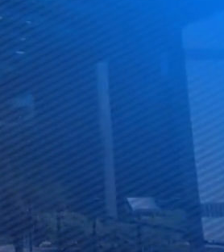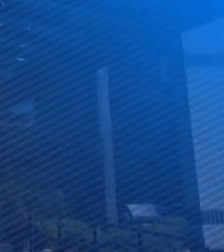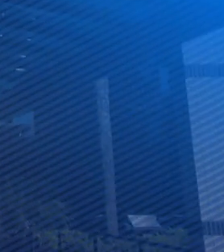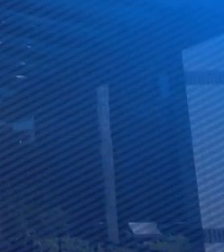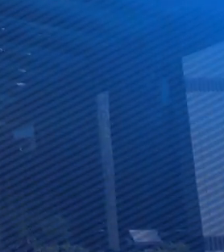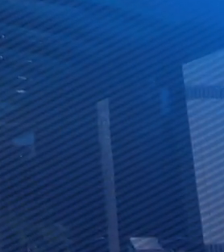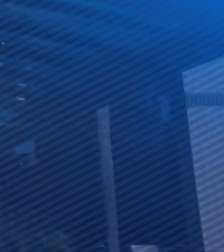escolhas